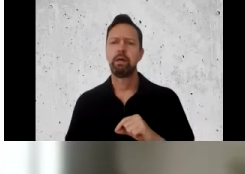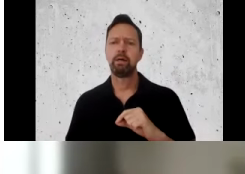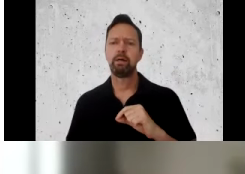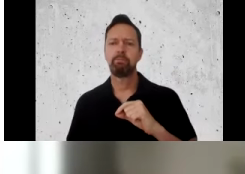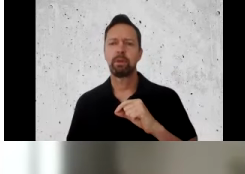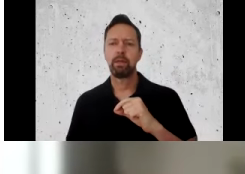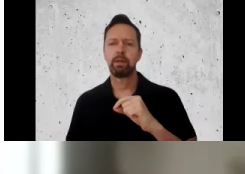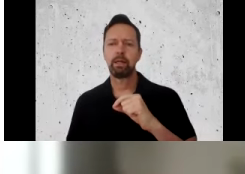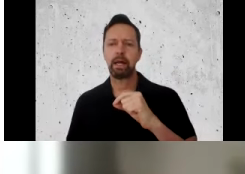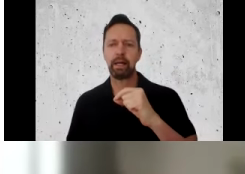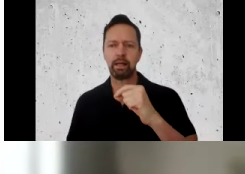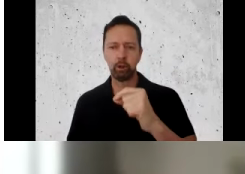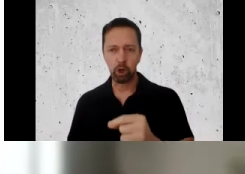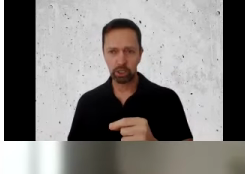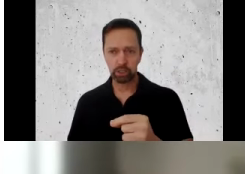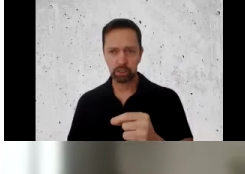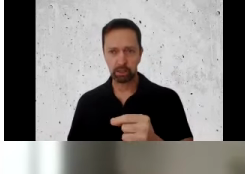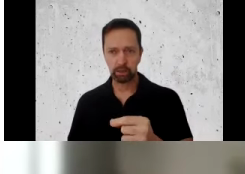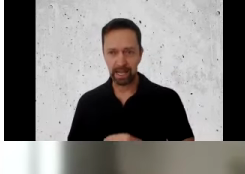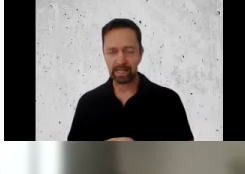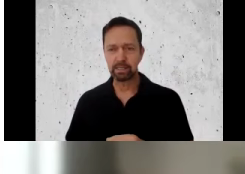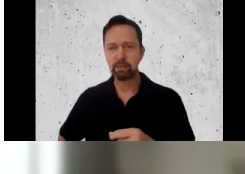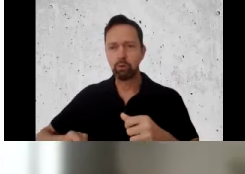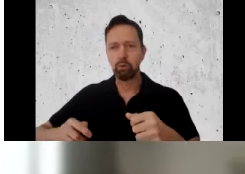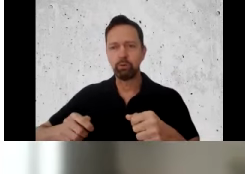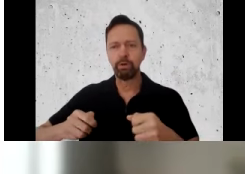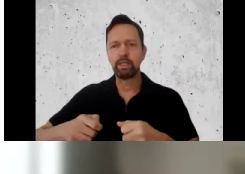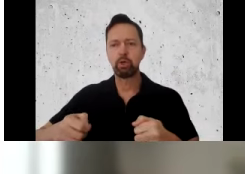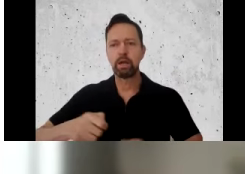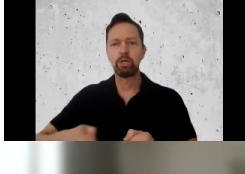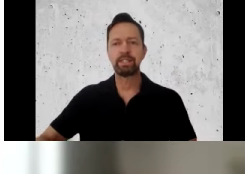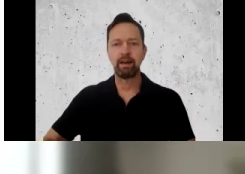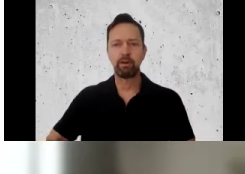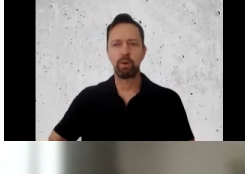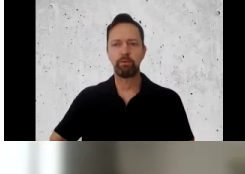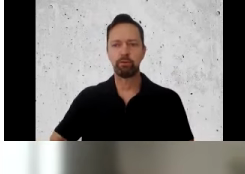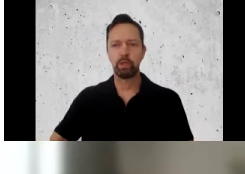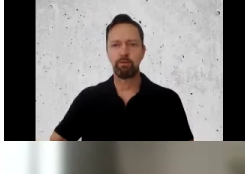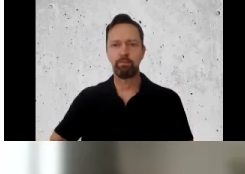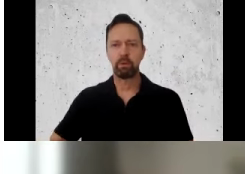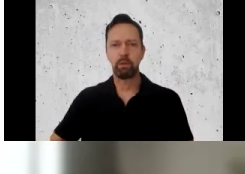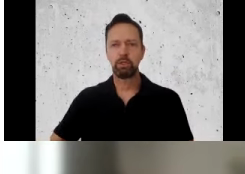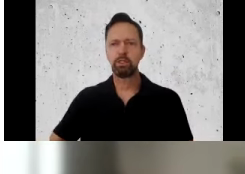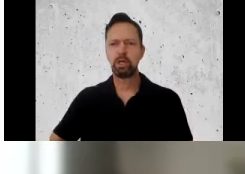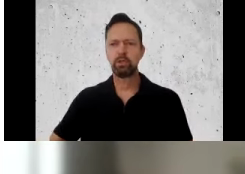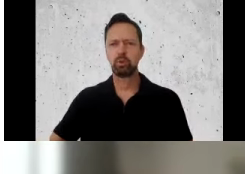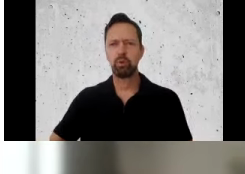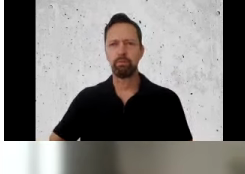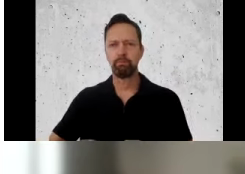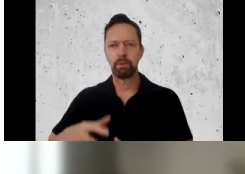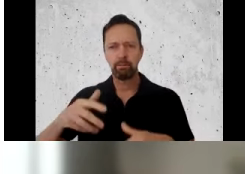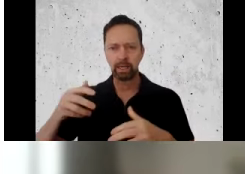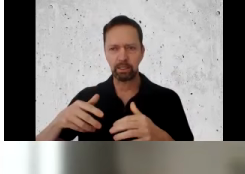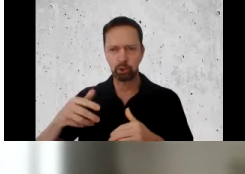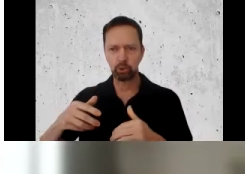lá, a loja deles, o vendedor já mostrava como é que funcionava. Tinha isso